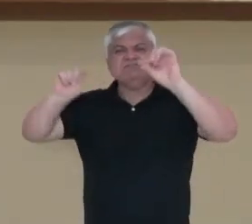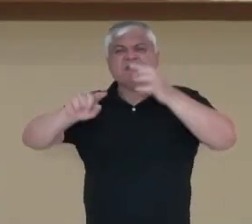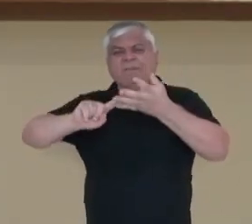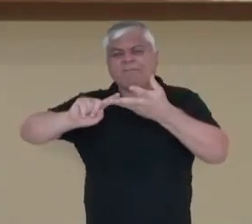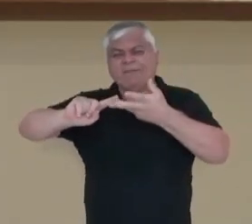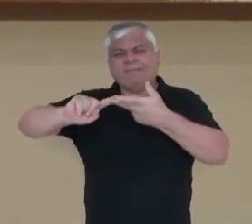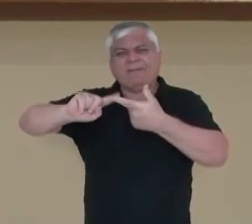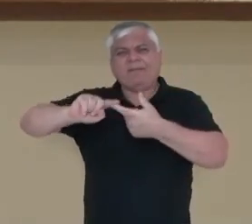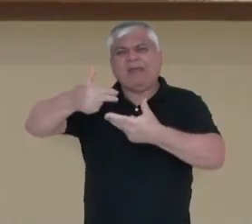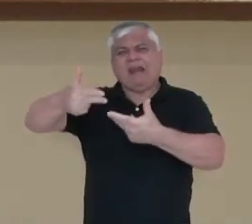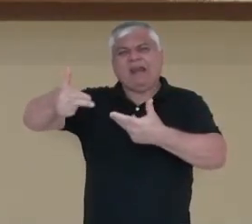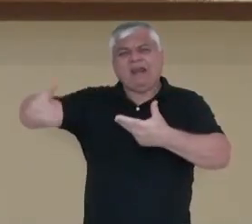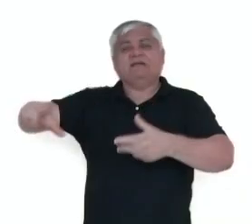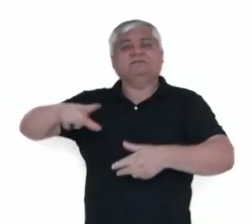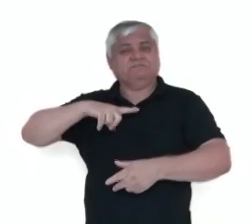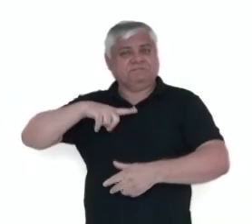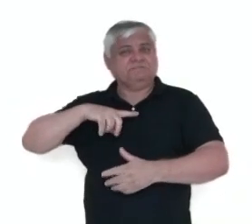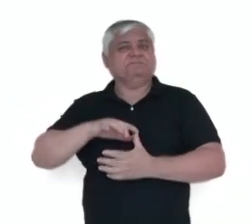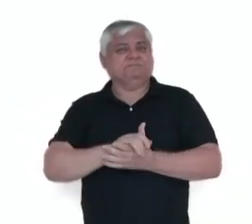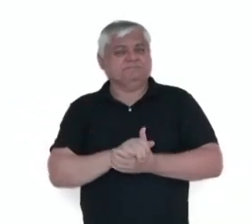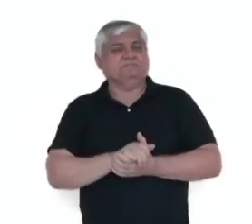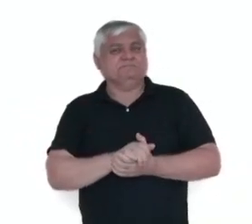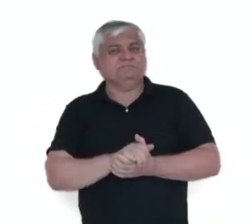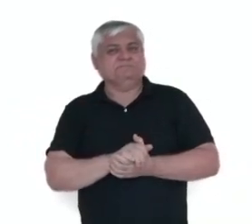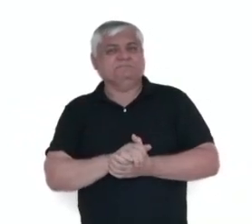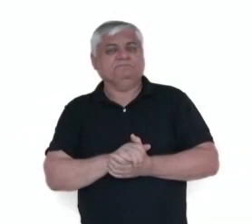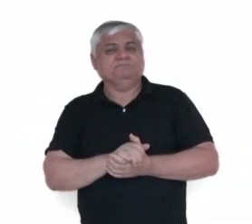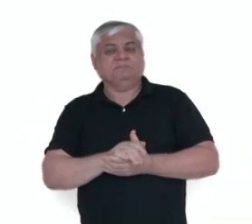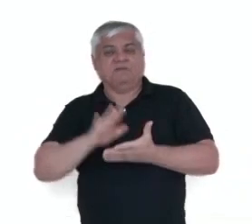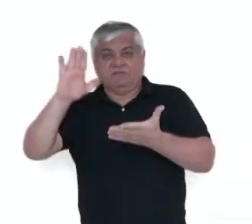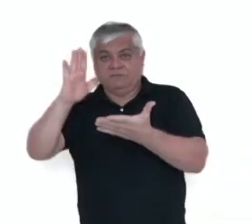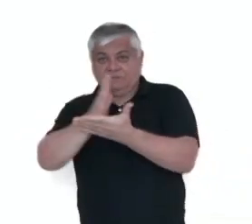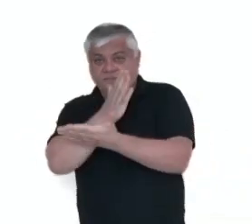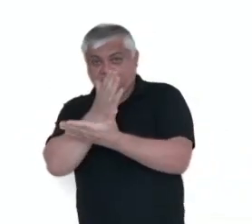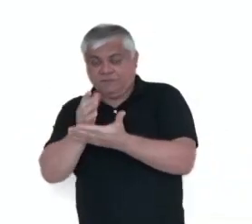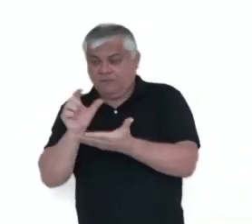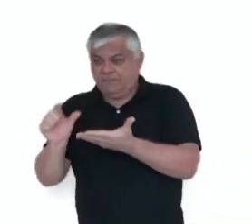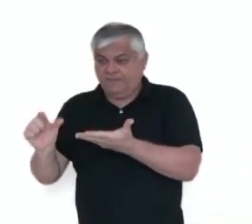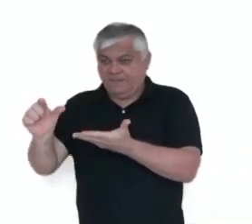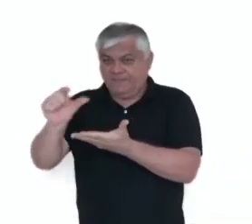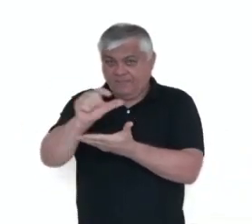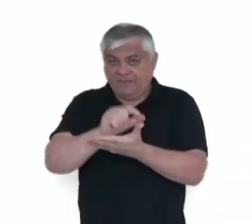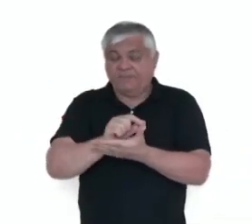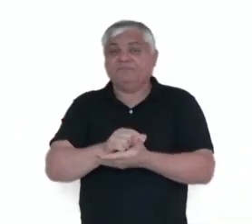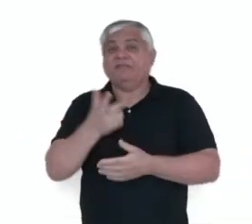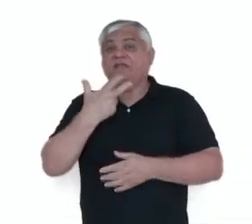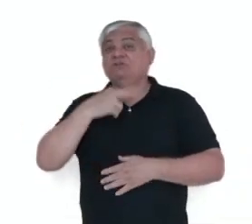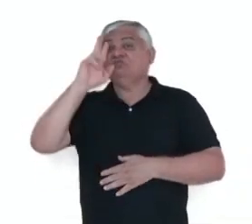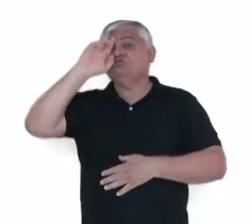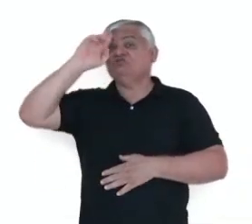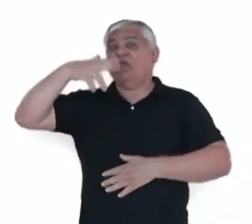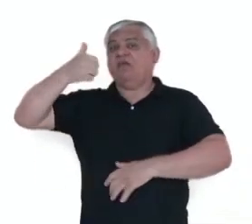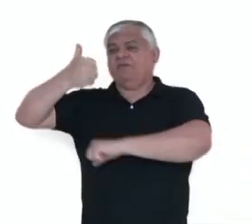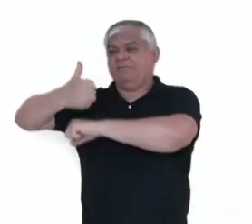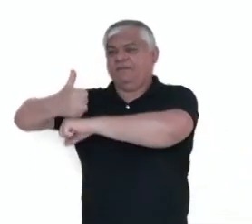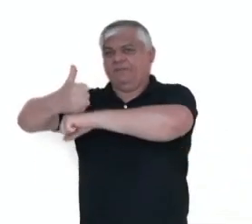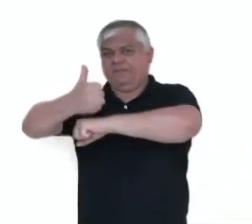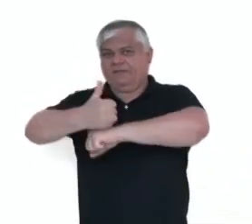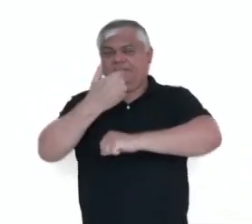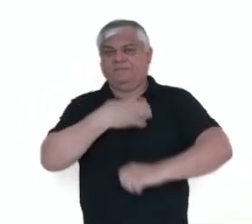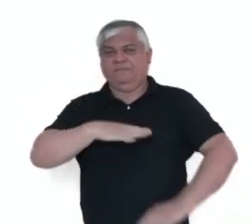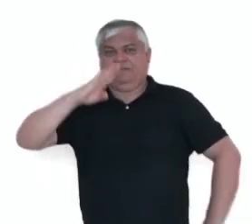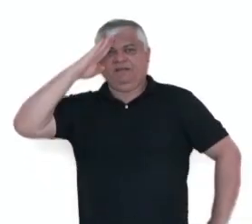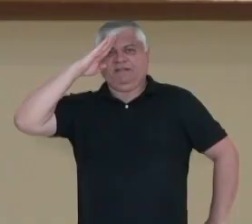também. O Congo ele foi dividido em unidades chefiadas por civis ou militares,